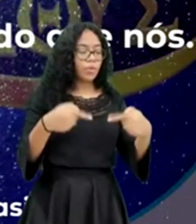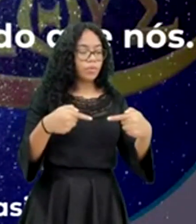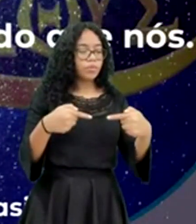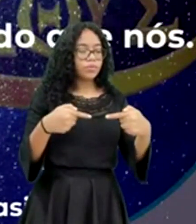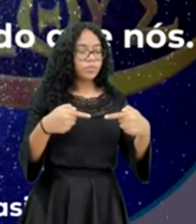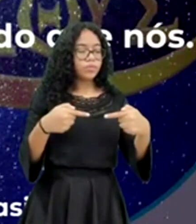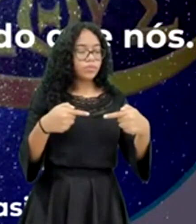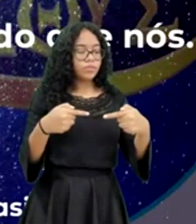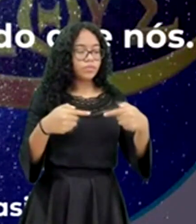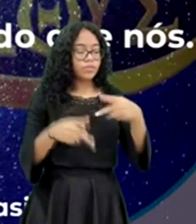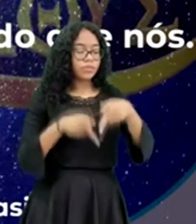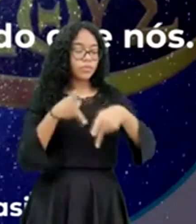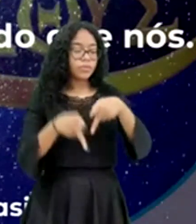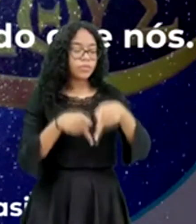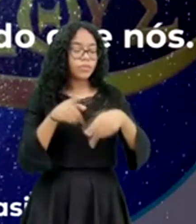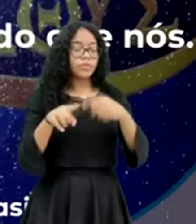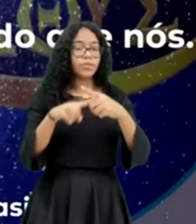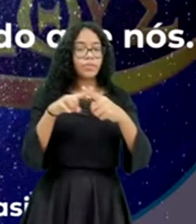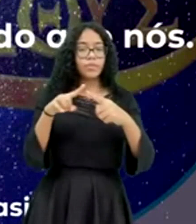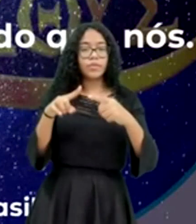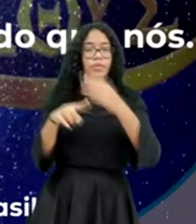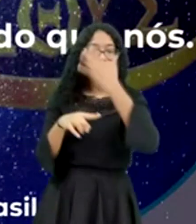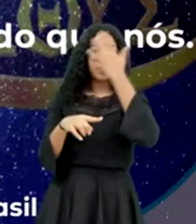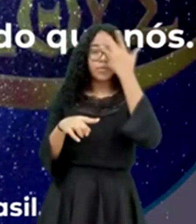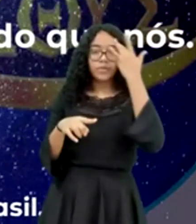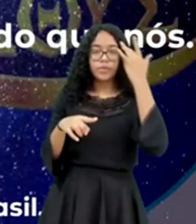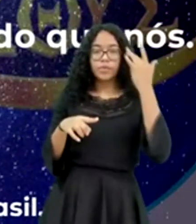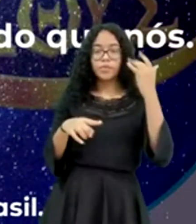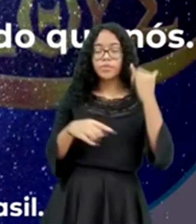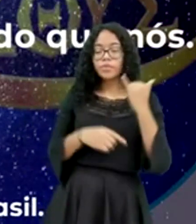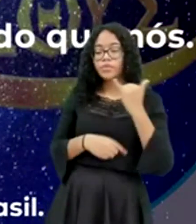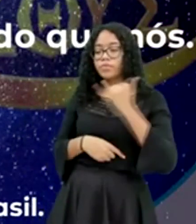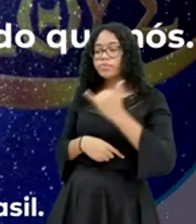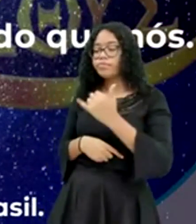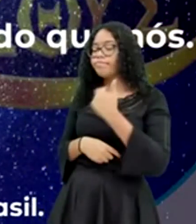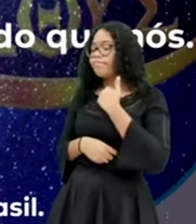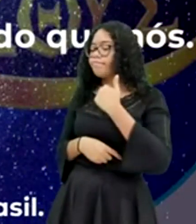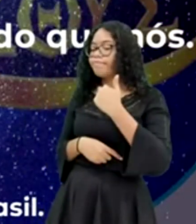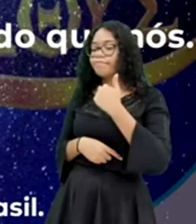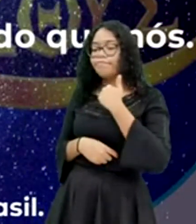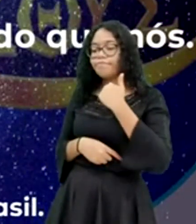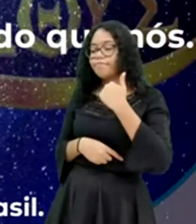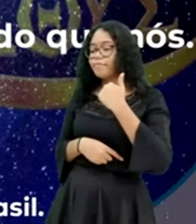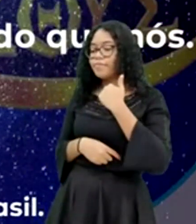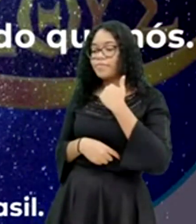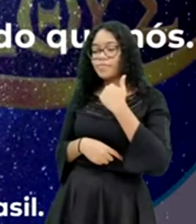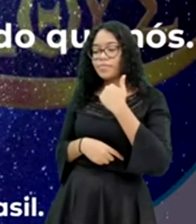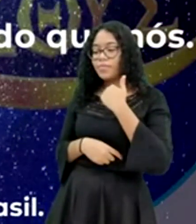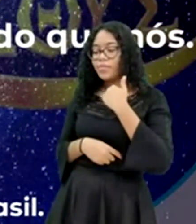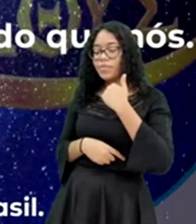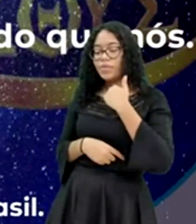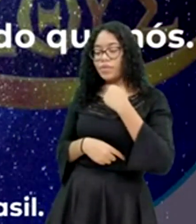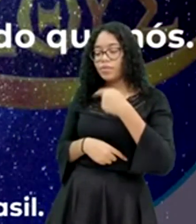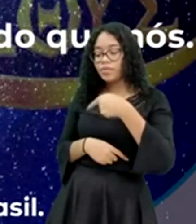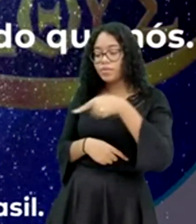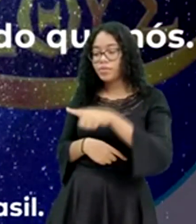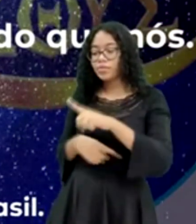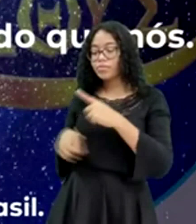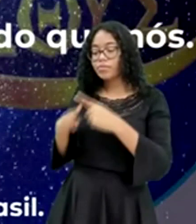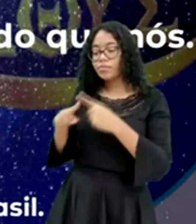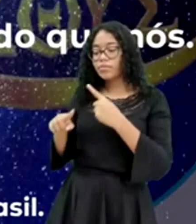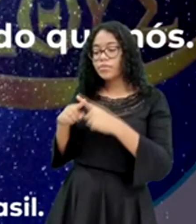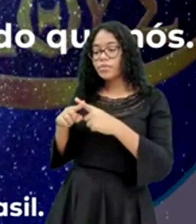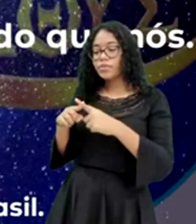ele tinham subido disseram: Não podemos subir contra aquele povo, porque é